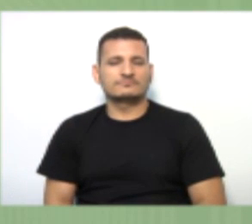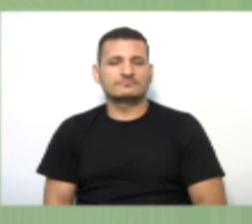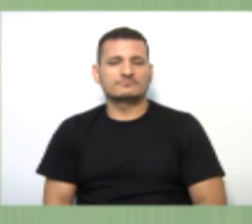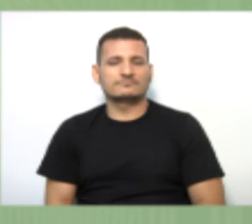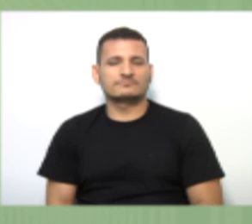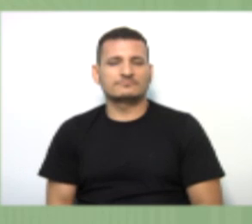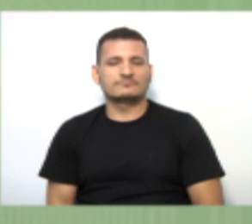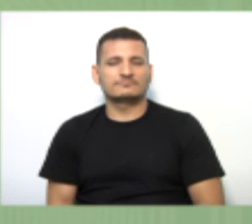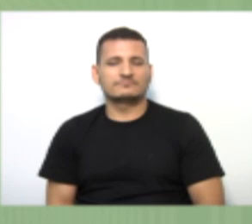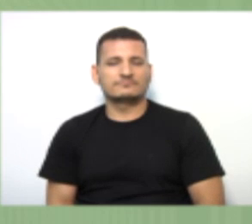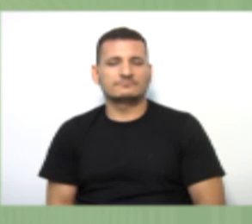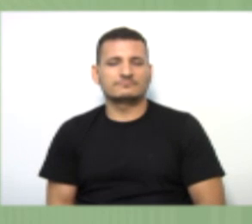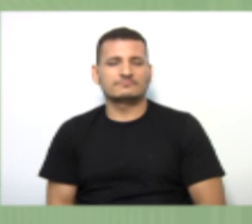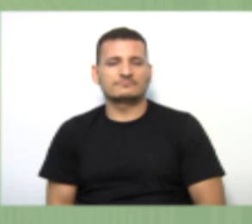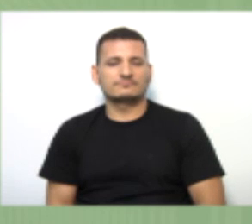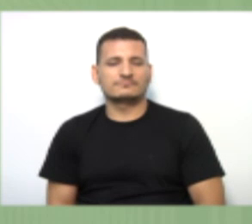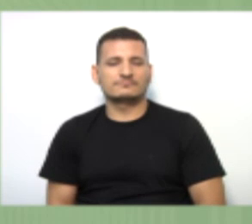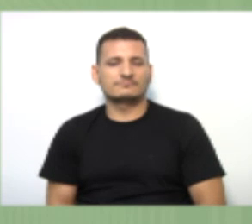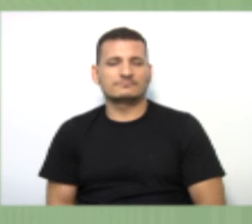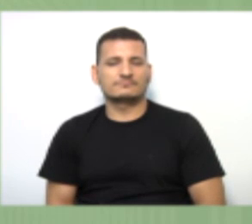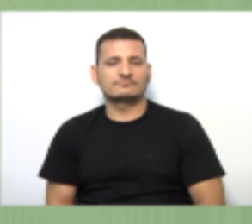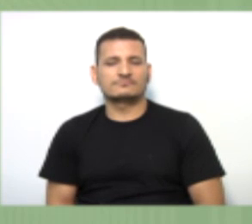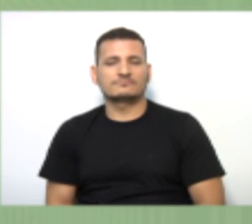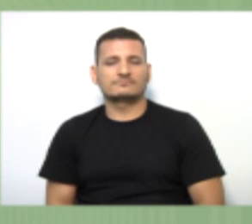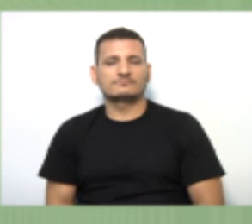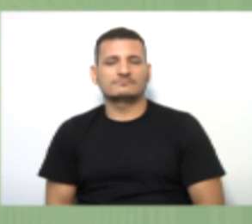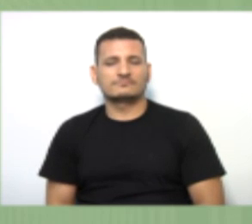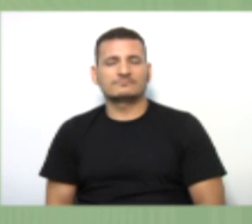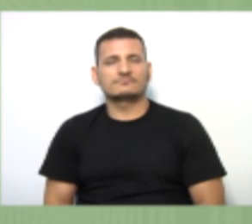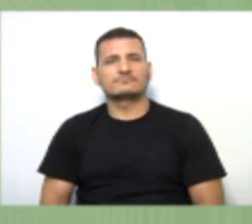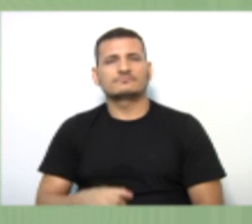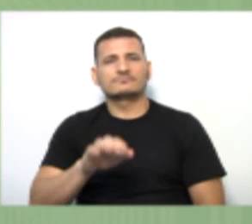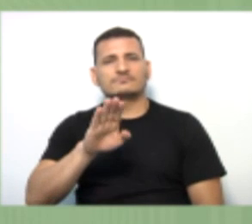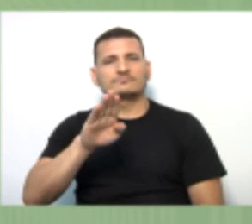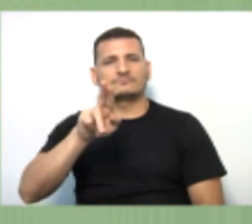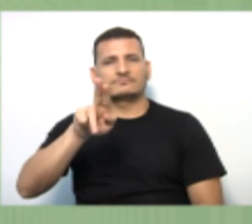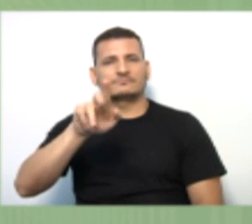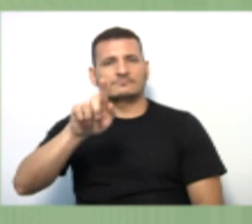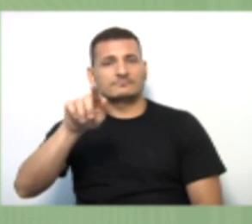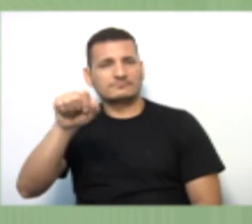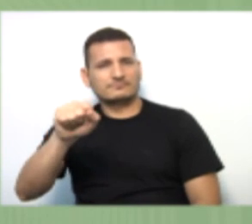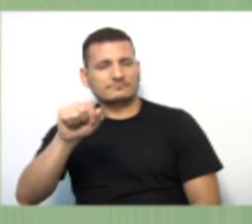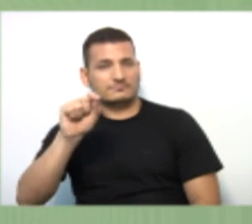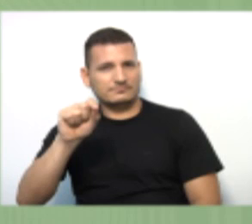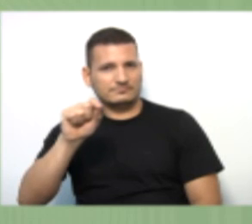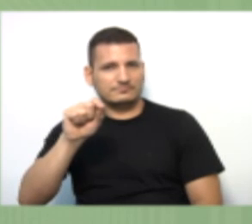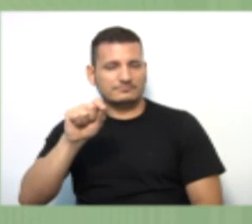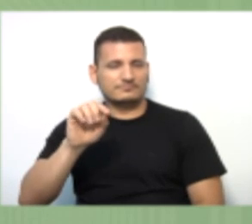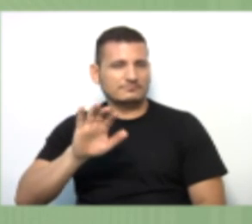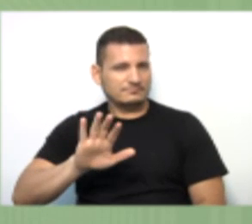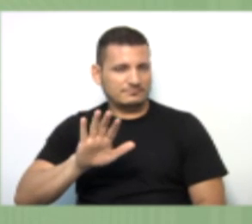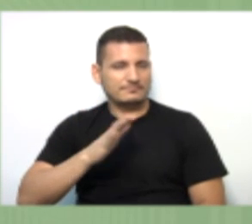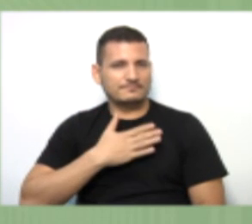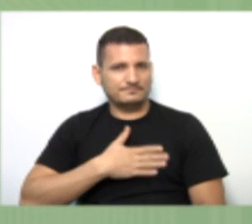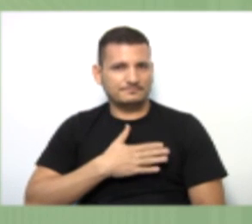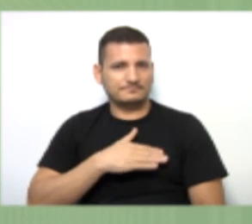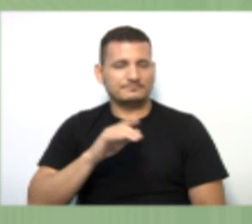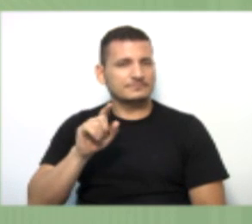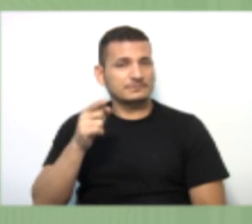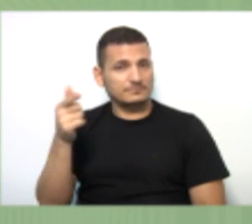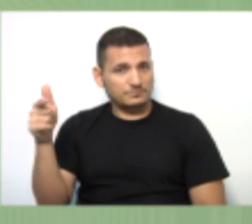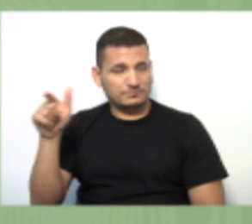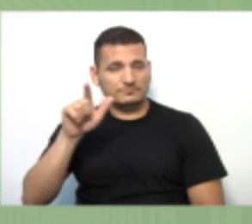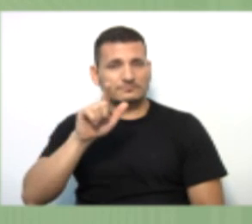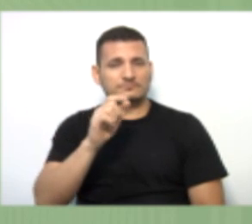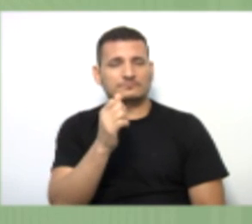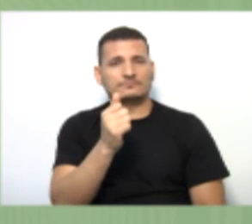Bugs. Tá? Professor, o que são esses tal de bugs? Calma aí. Quando a gente for para algoritmo, tá? Quando a